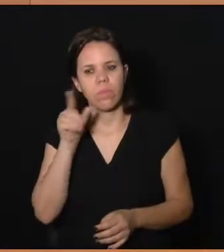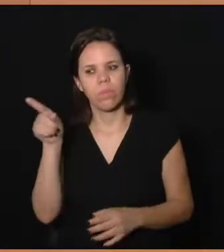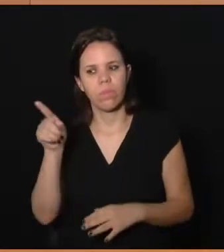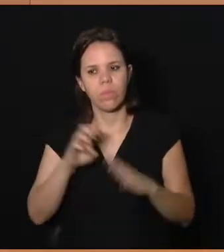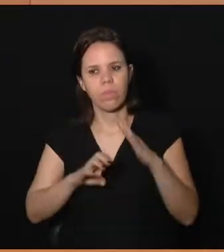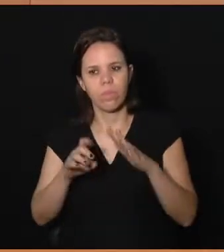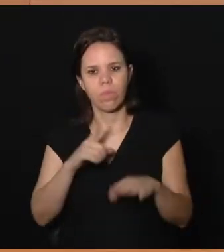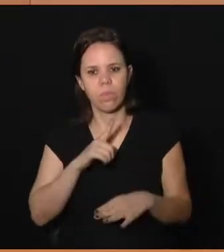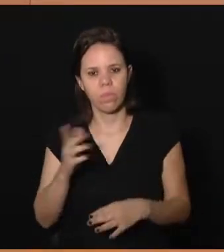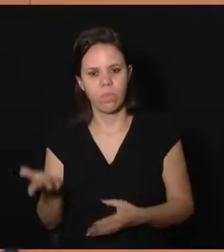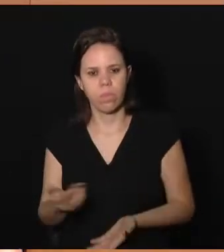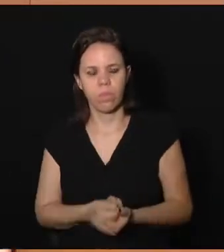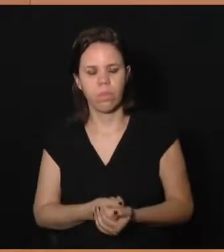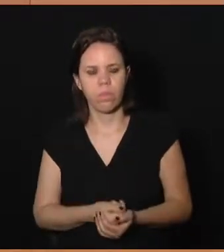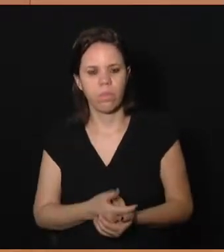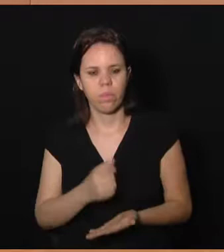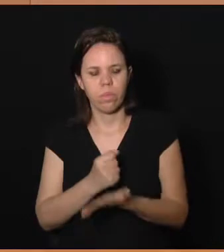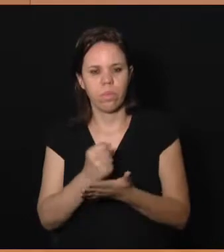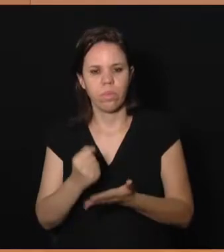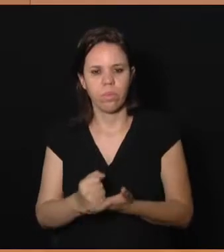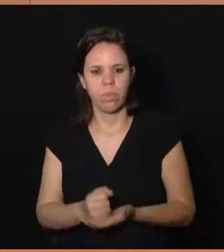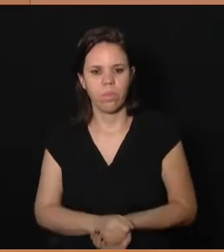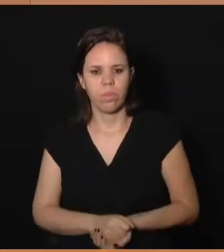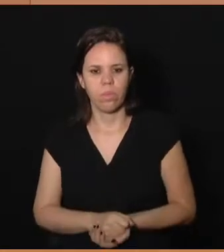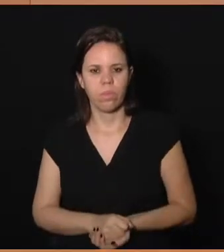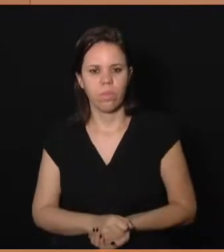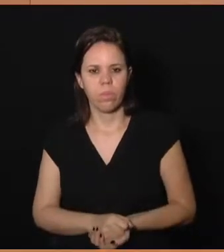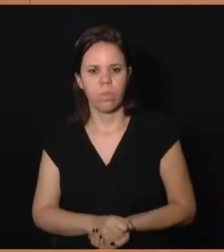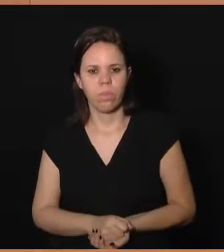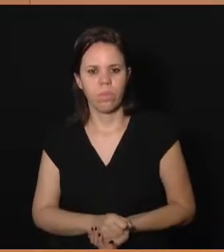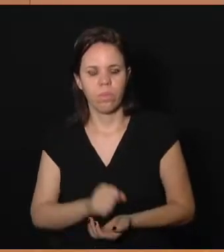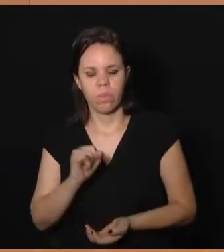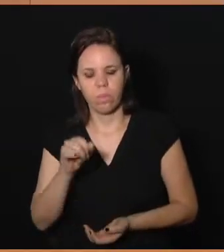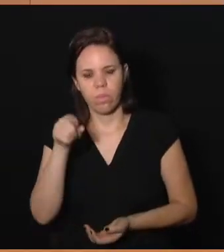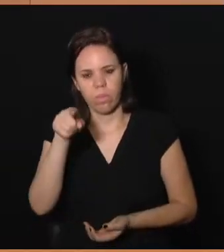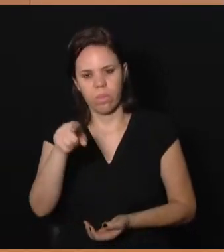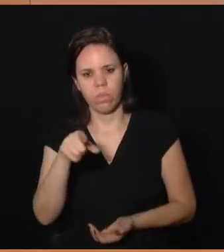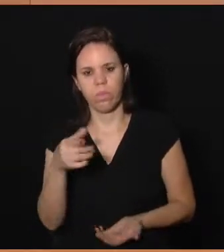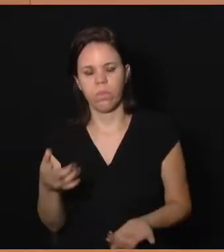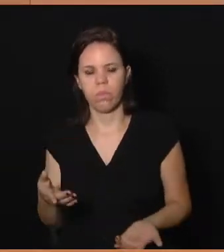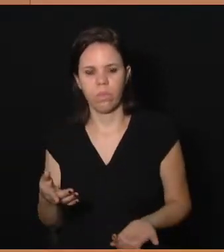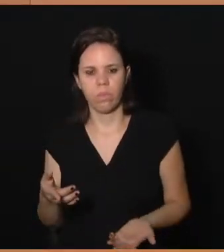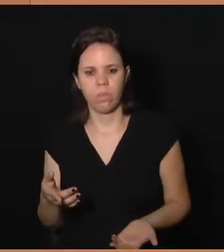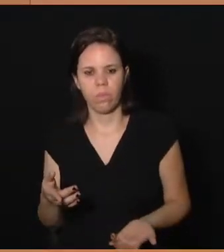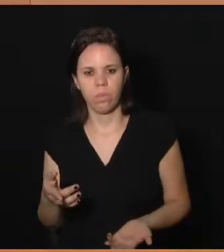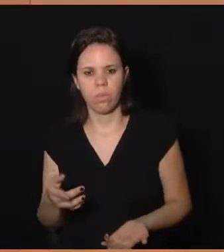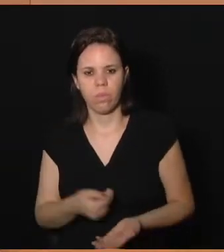empresa contrata, né? Quer dizer, se você gera